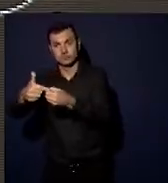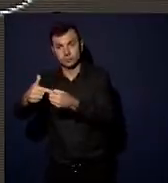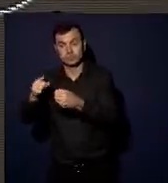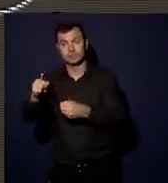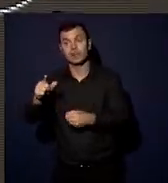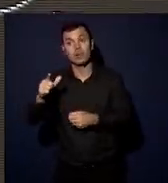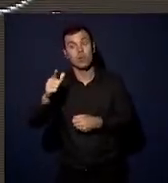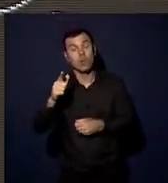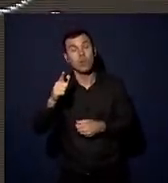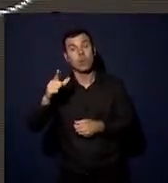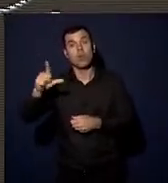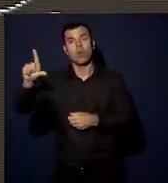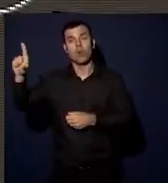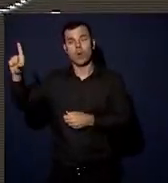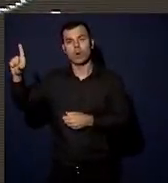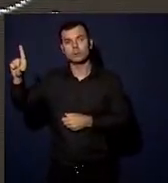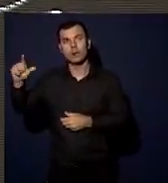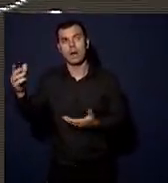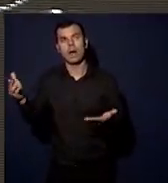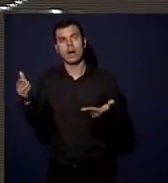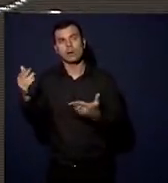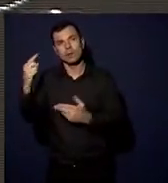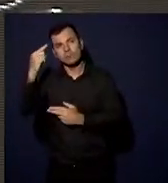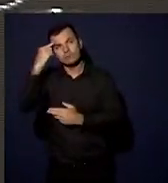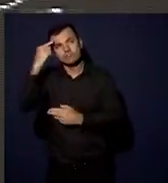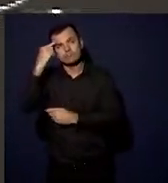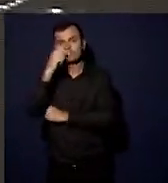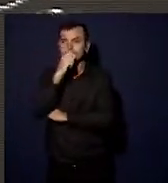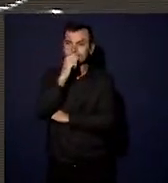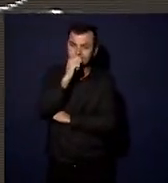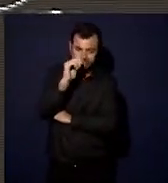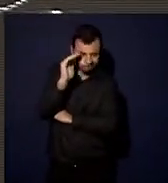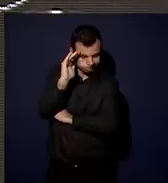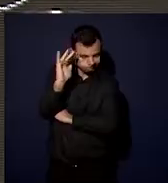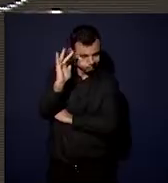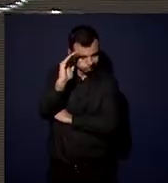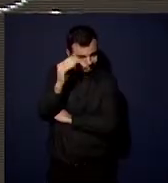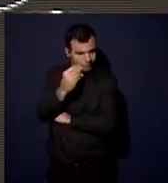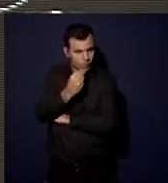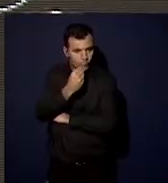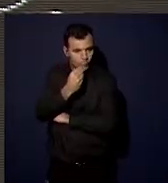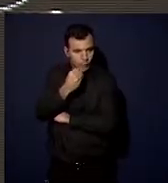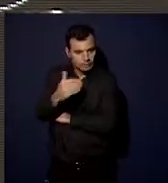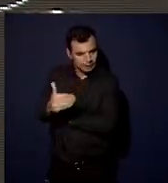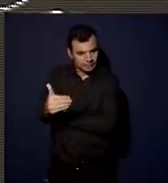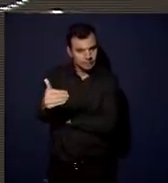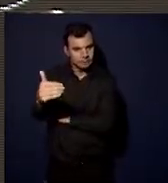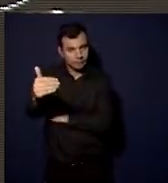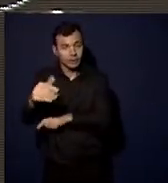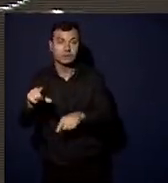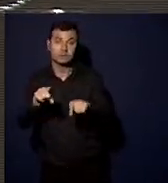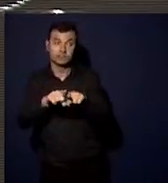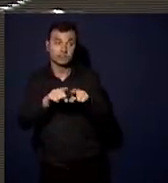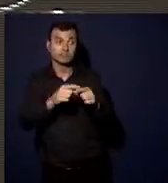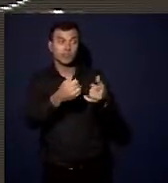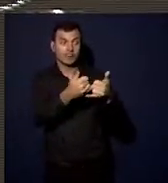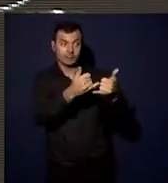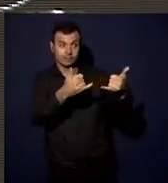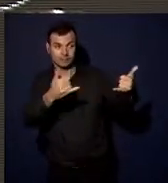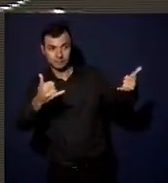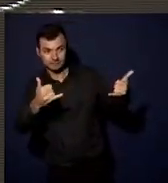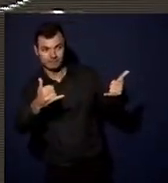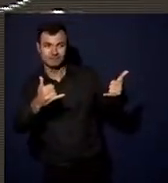né que é Como olhar para isso como uma oportunidade Além de olhar para a parte de energia elétrica como também uma